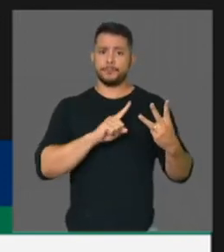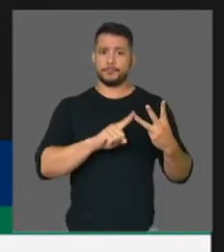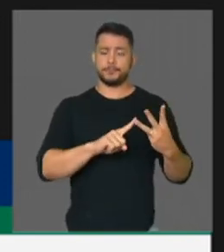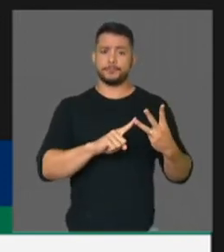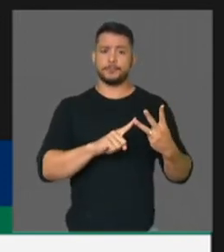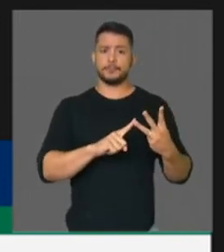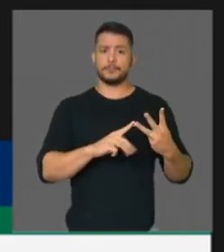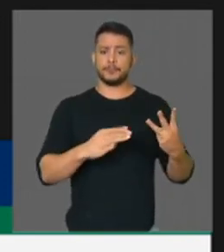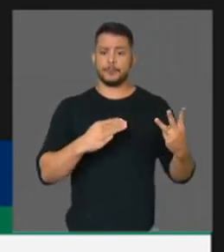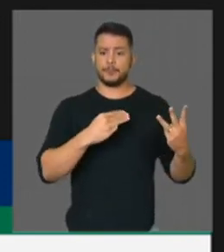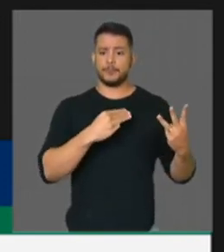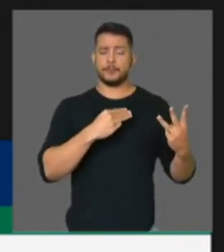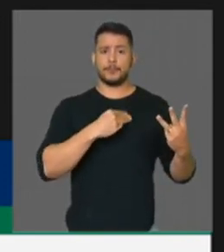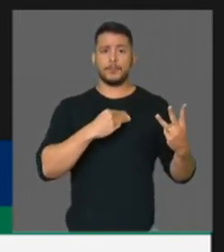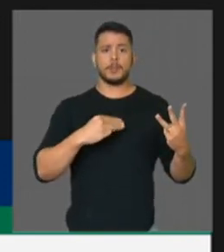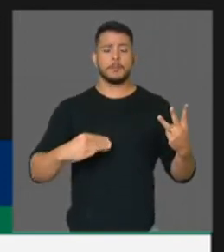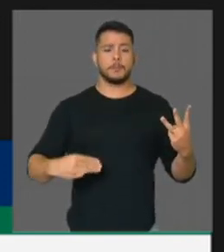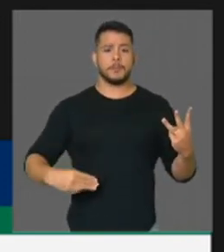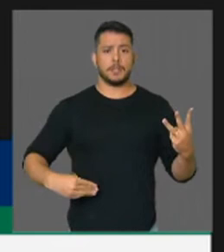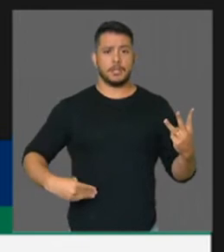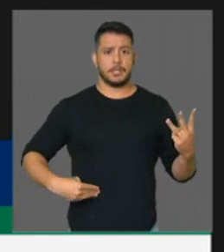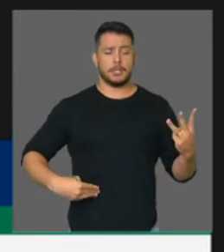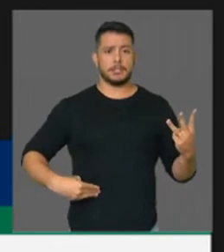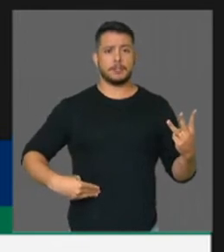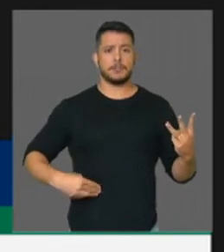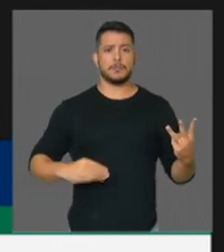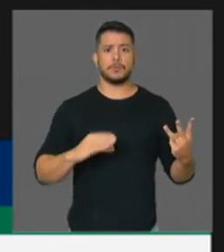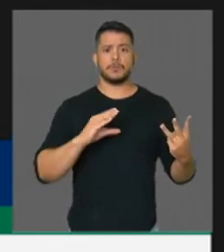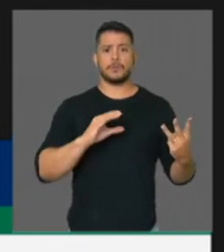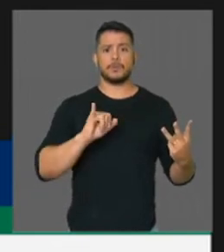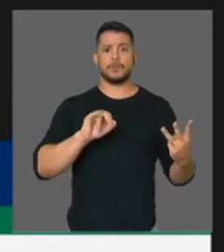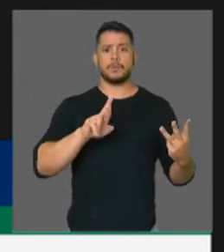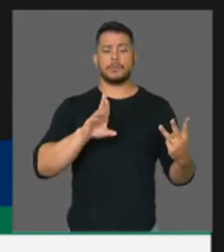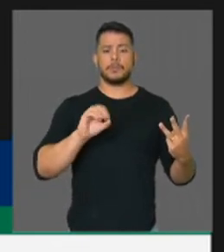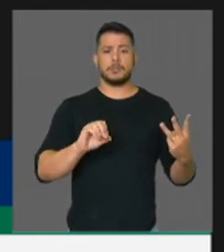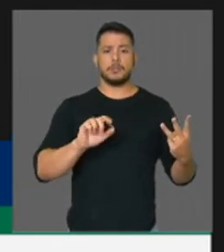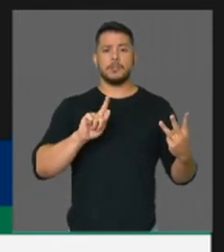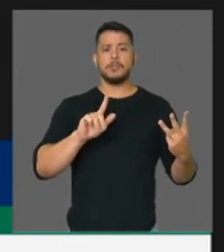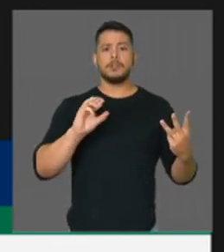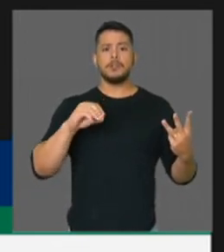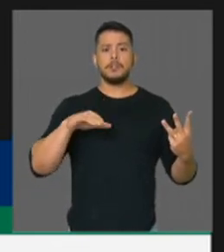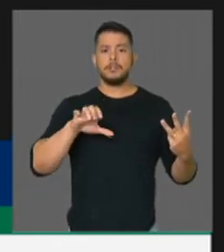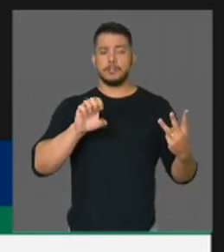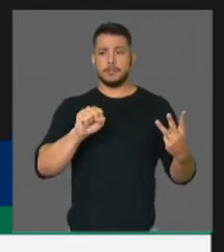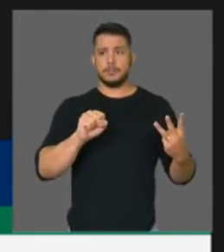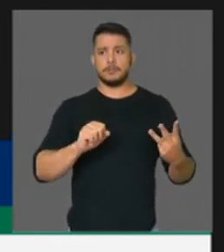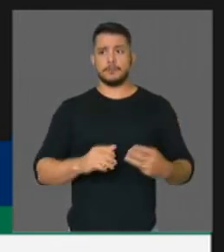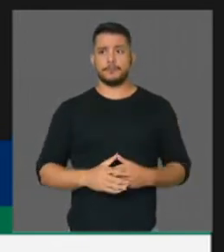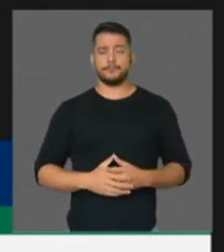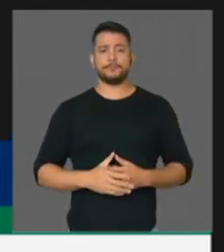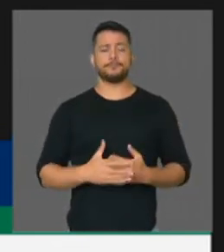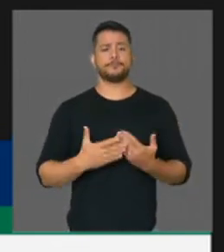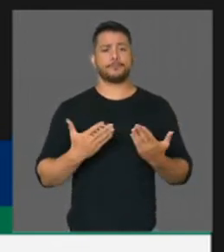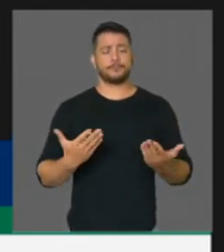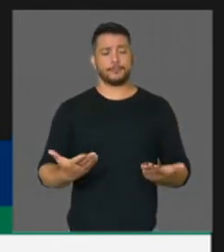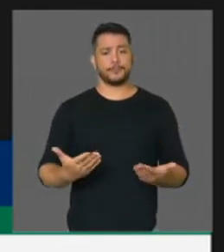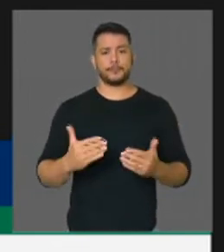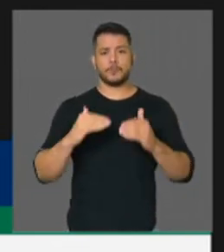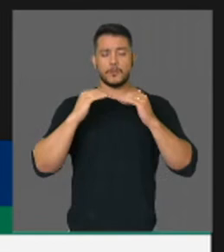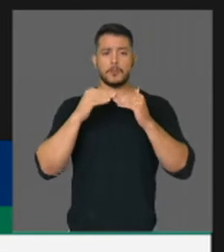ministro e ex-governador Ciro Gomes, que é o candidato do PDT. Com todo o respeito,